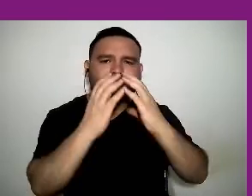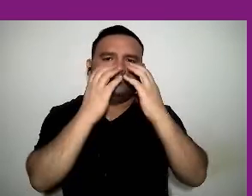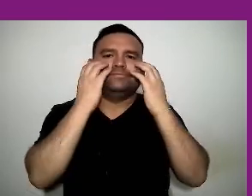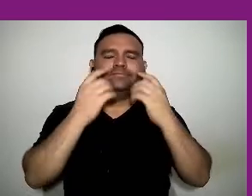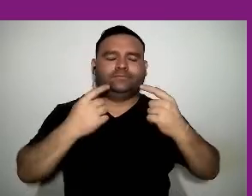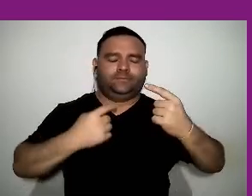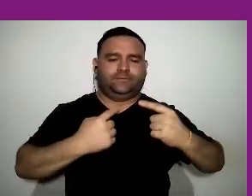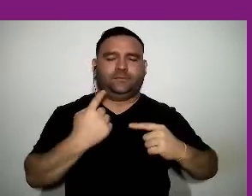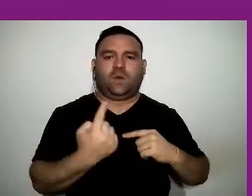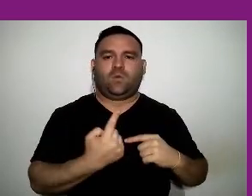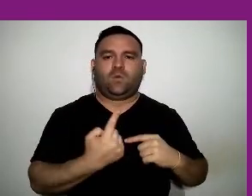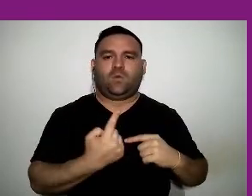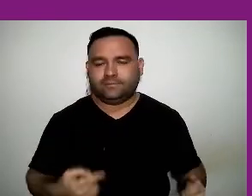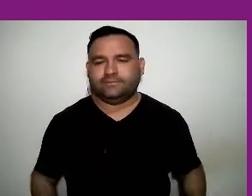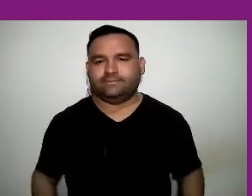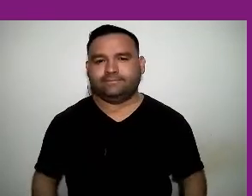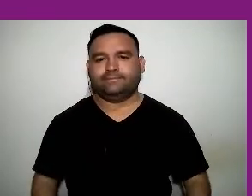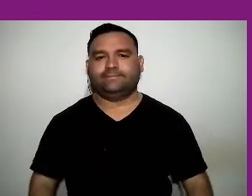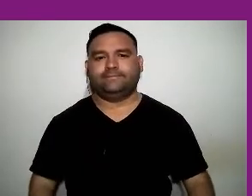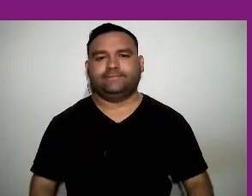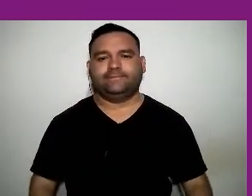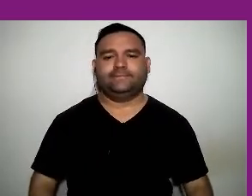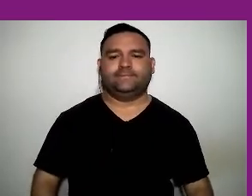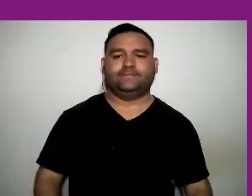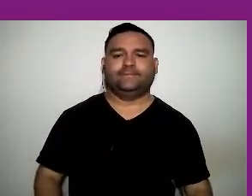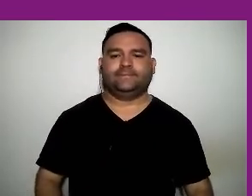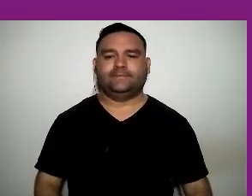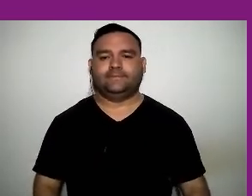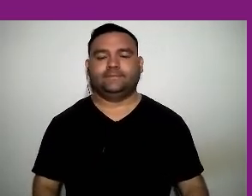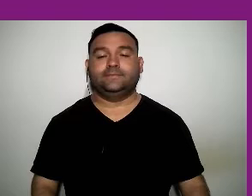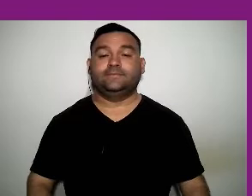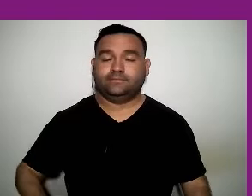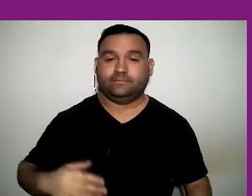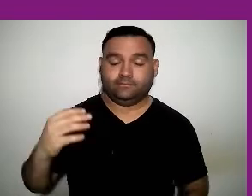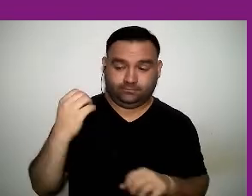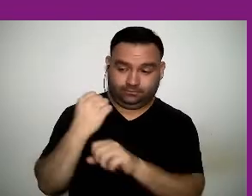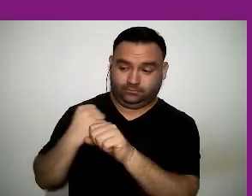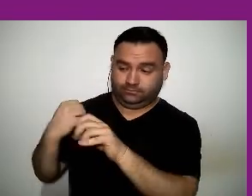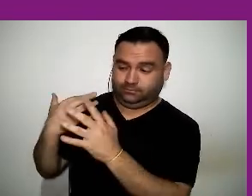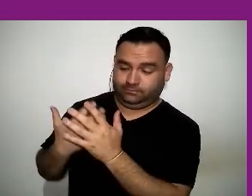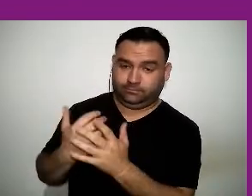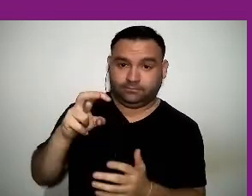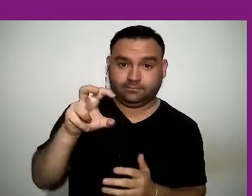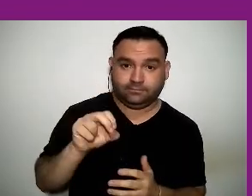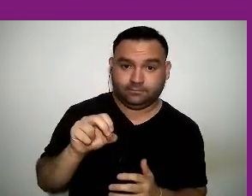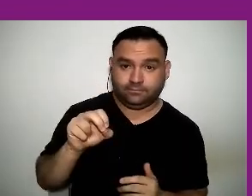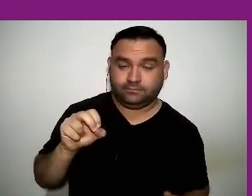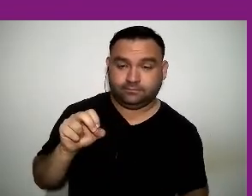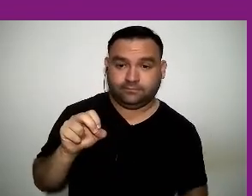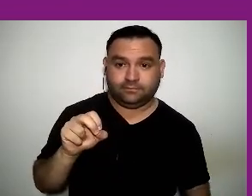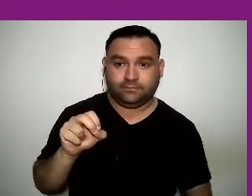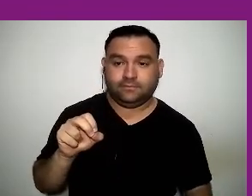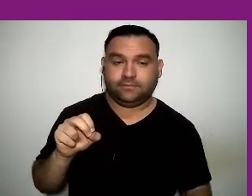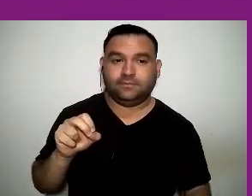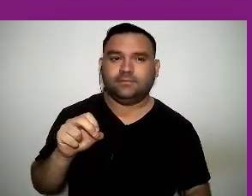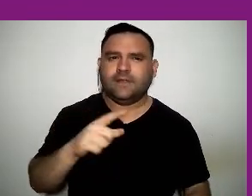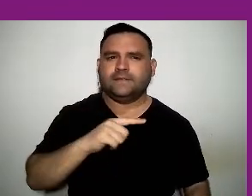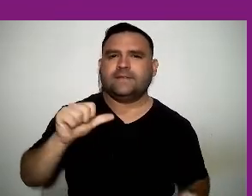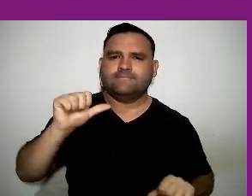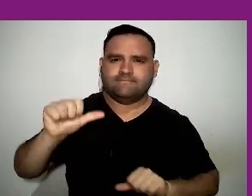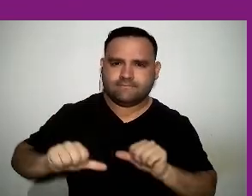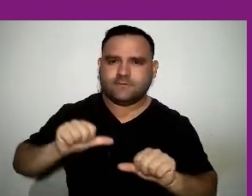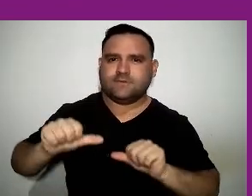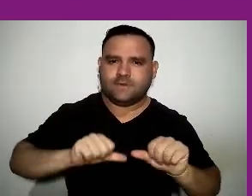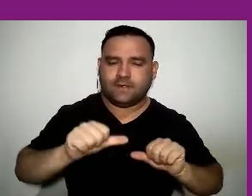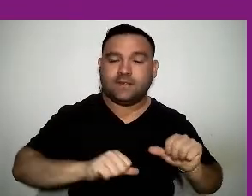utilizar a ventilação automatizada? Nos últimos 50 anos, houve várias mudanças